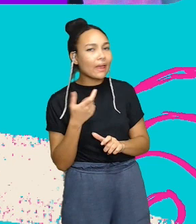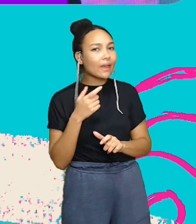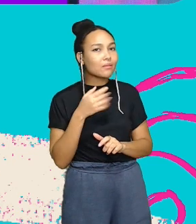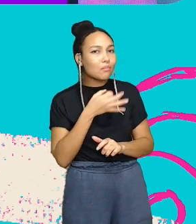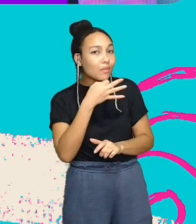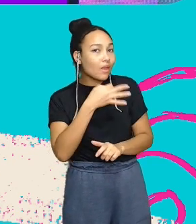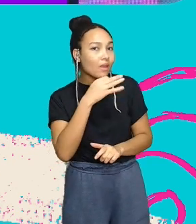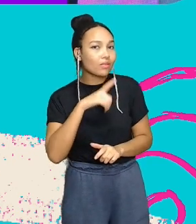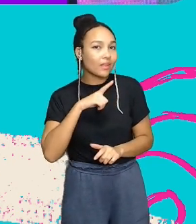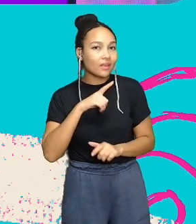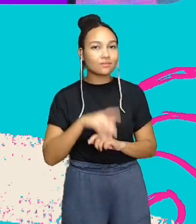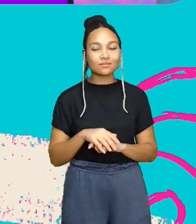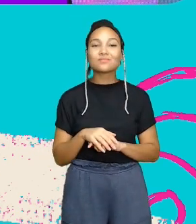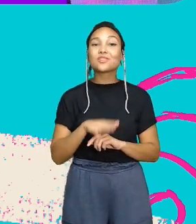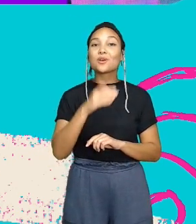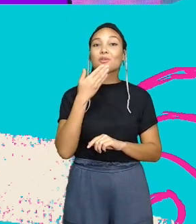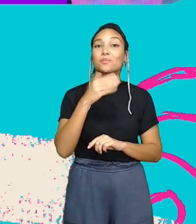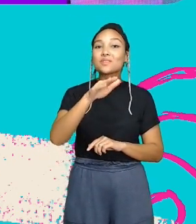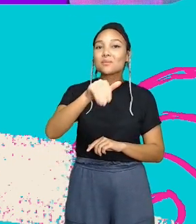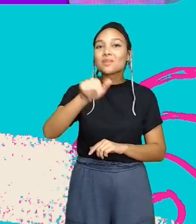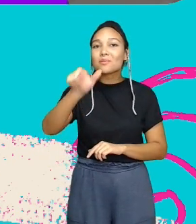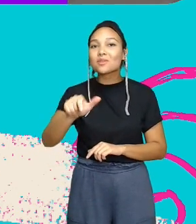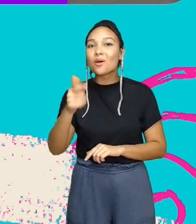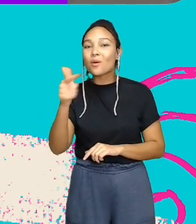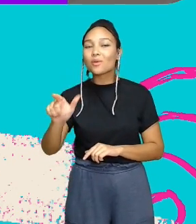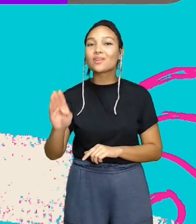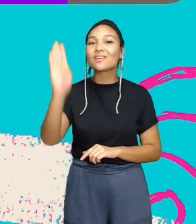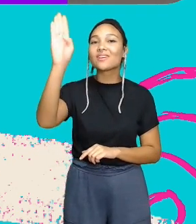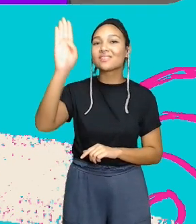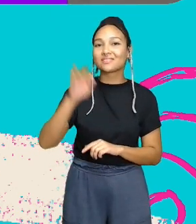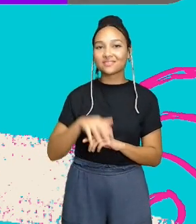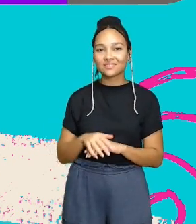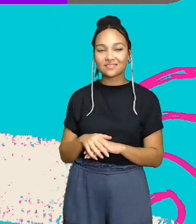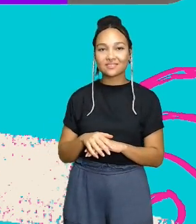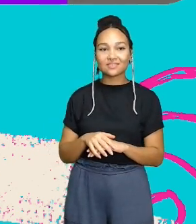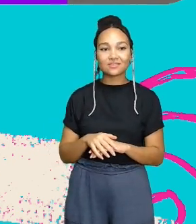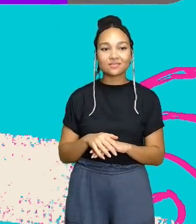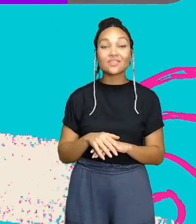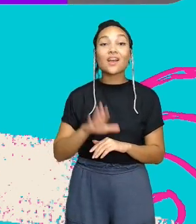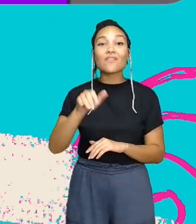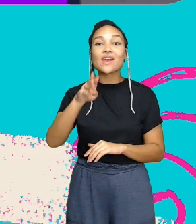Vou pedir outro voluntário, que aí fica mais fácil. Ah, você que eu já te conheço. Vai lá, Bia.